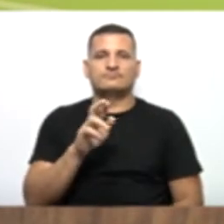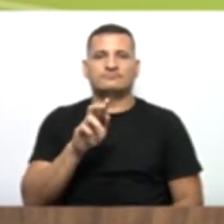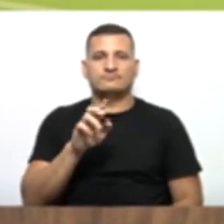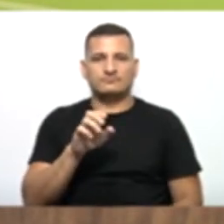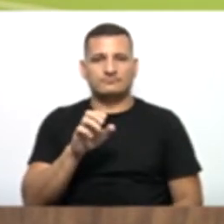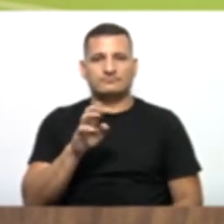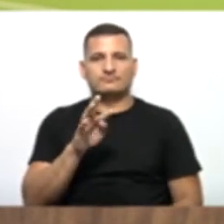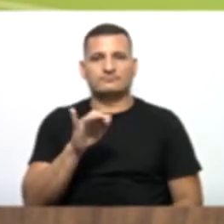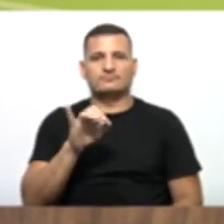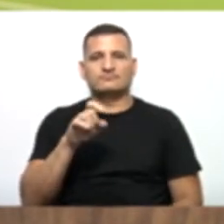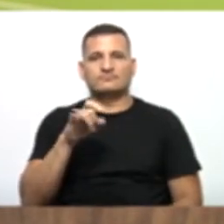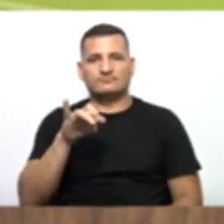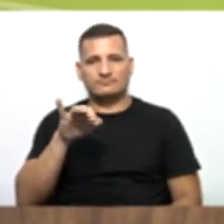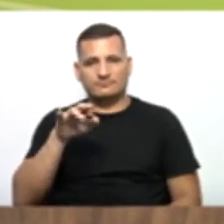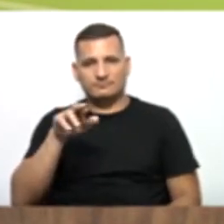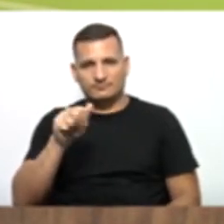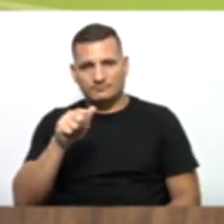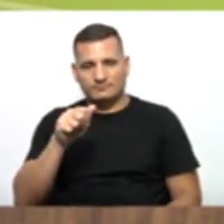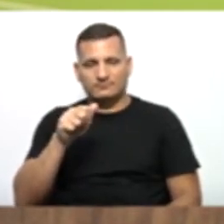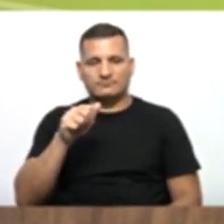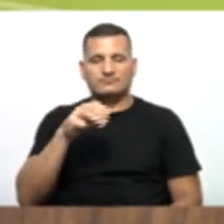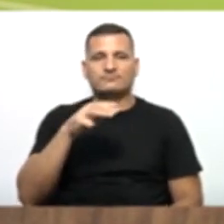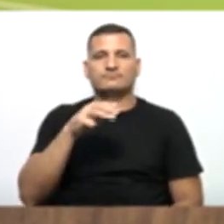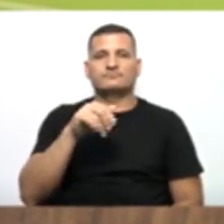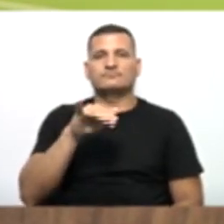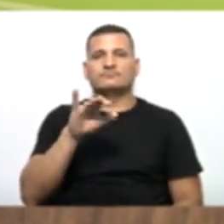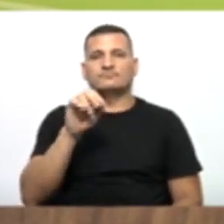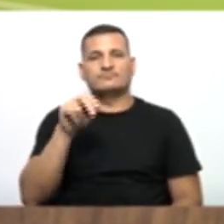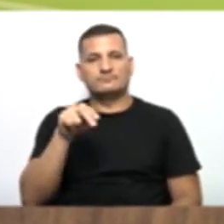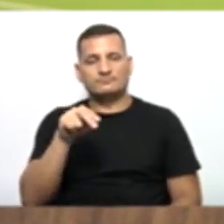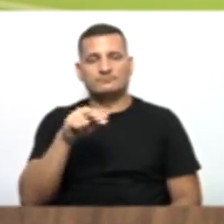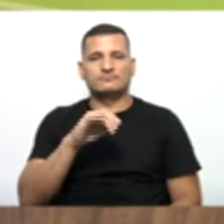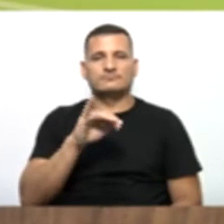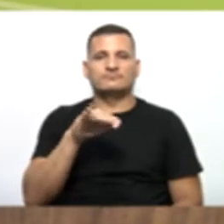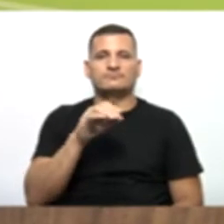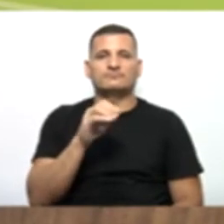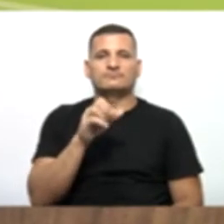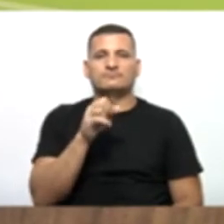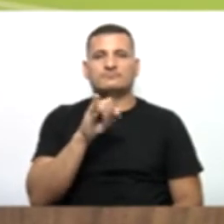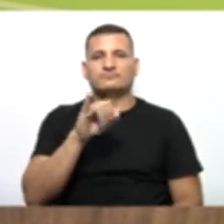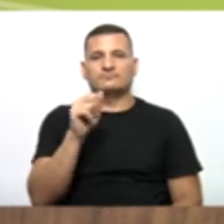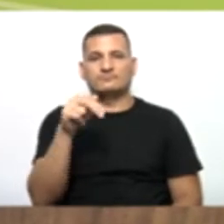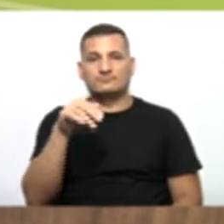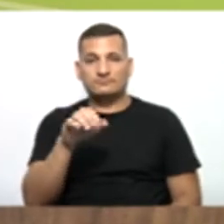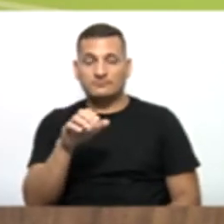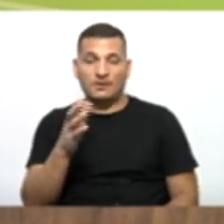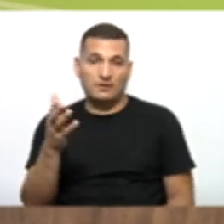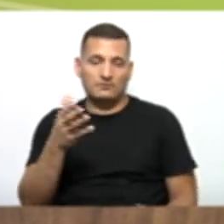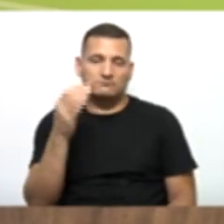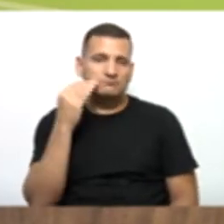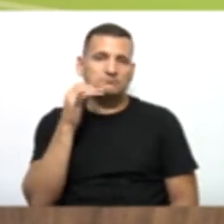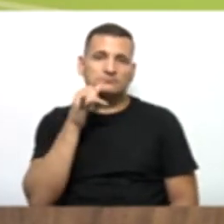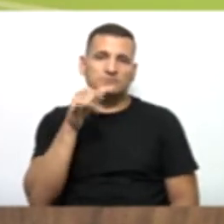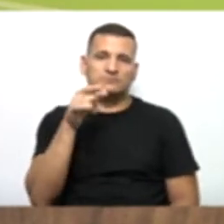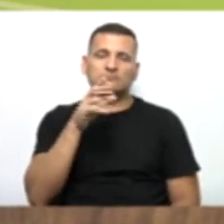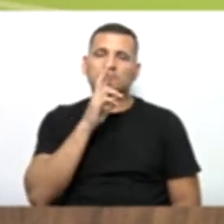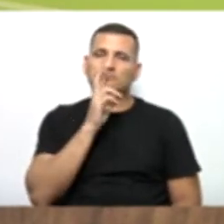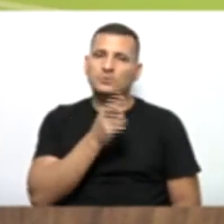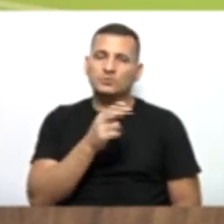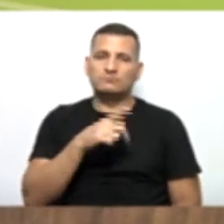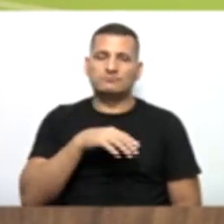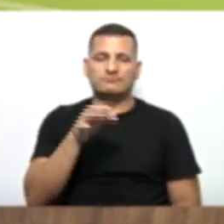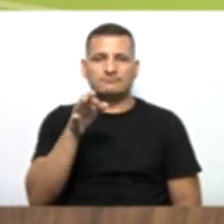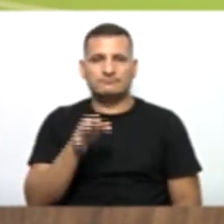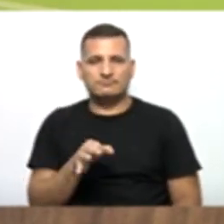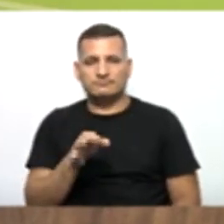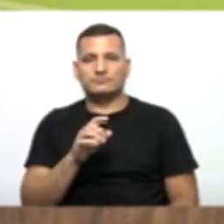as atividades. Maicon, Josiane, vamos agora ver se as respostas de vocês são as respostas corretas. Vamos